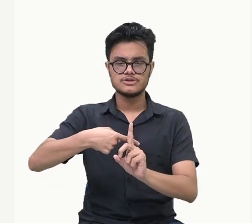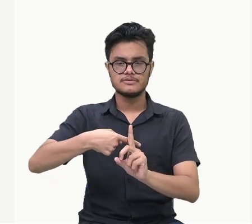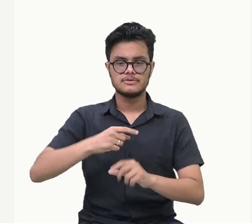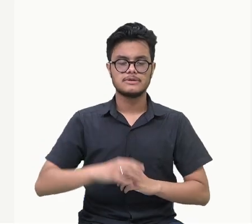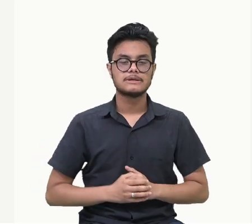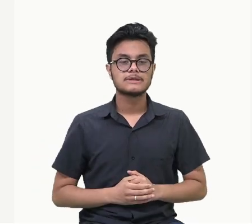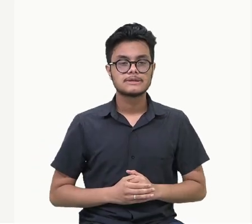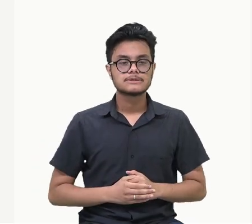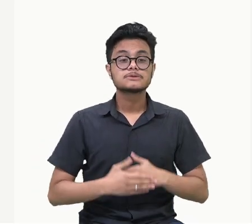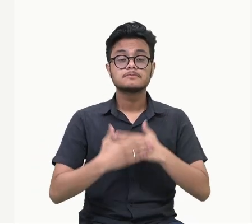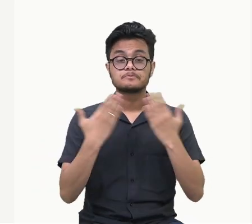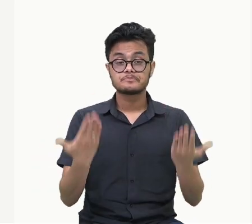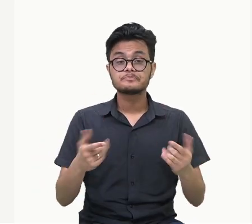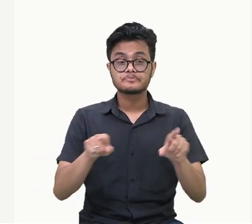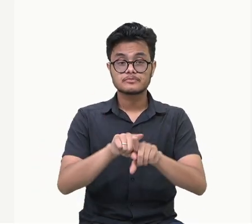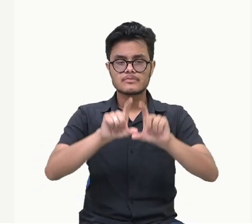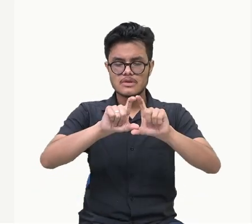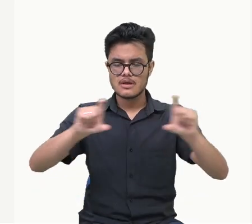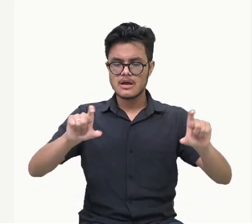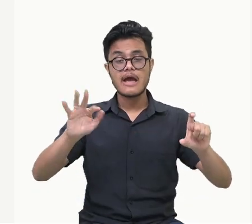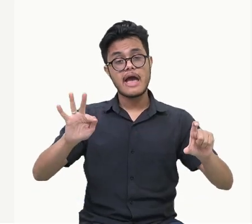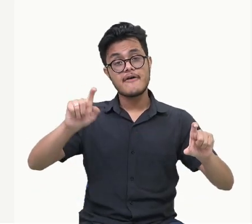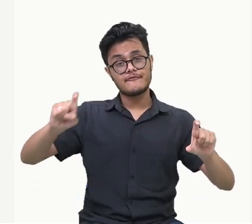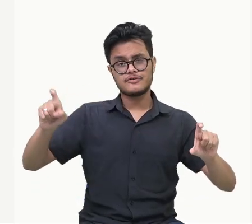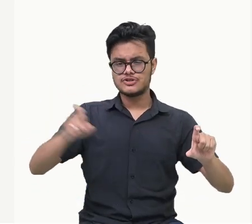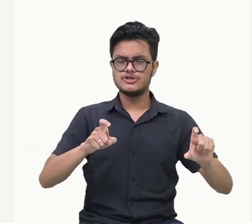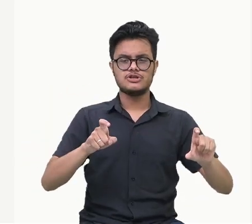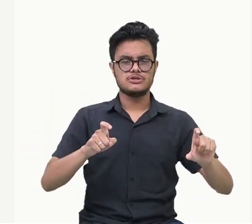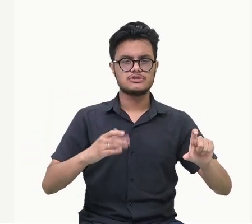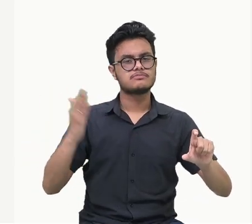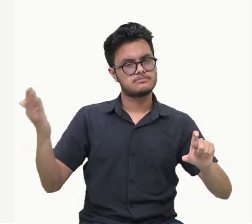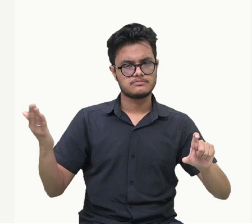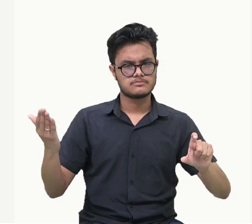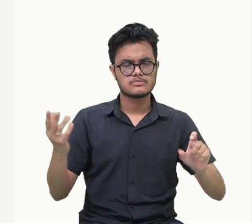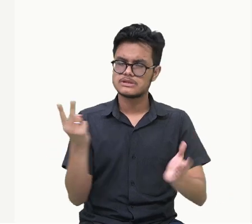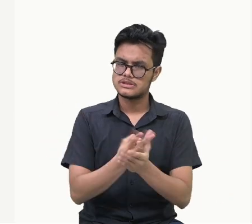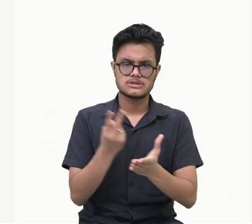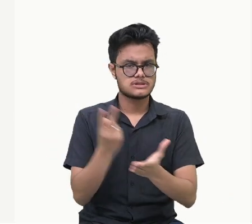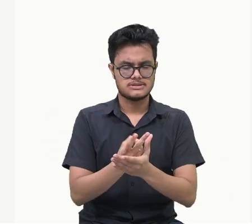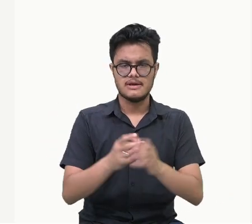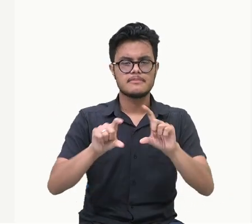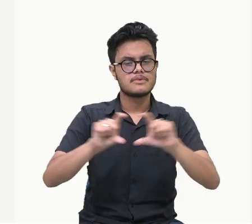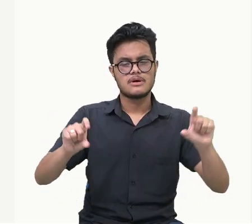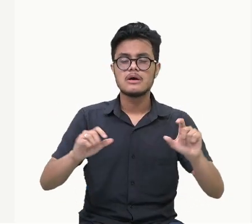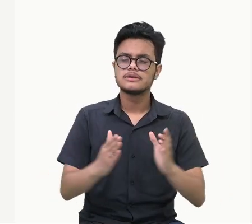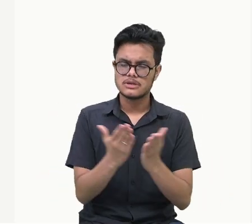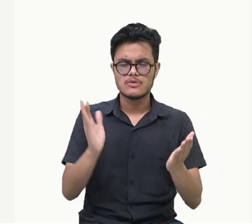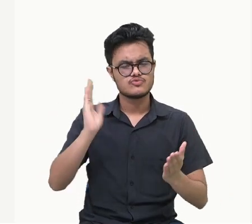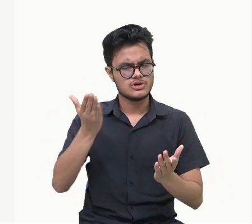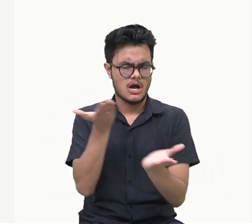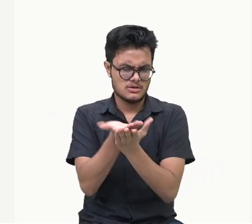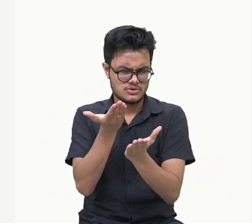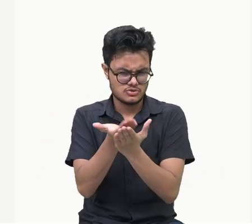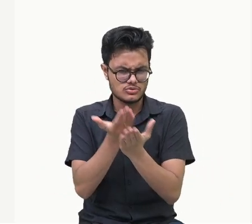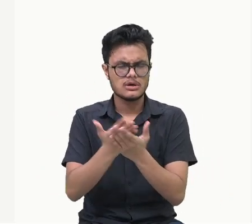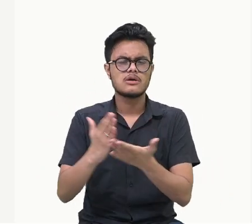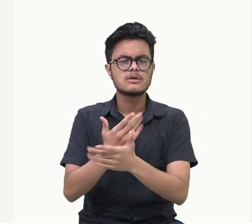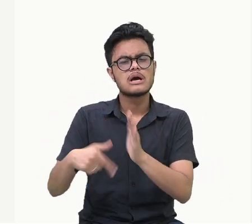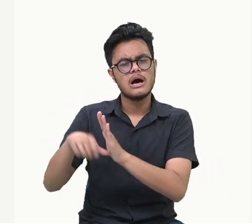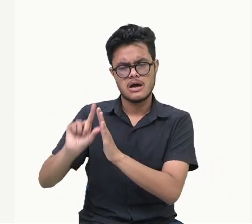A sua lei de formação é descrita pela equação. Então, nós já estudamos, né, em